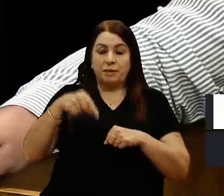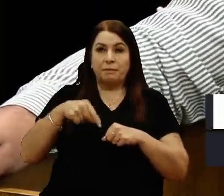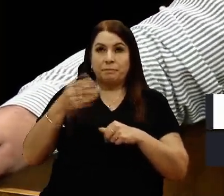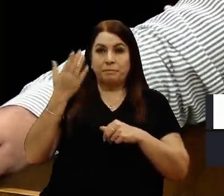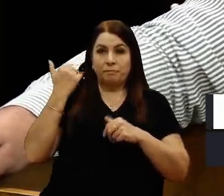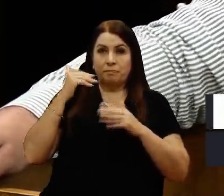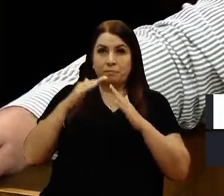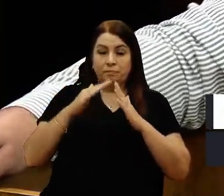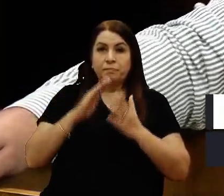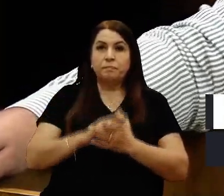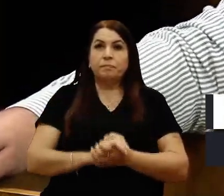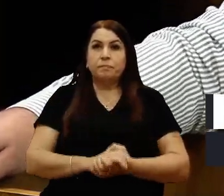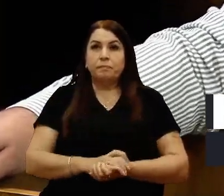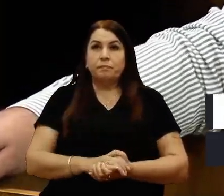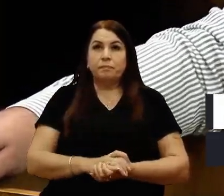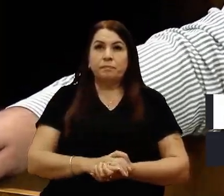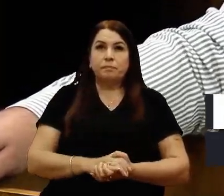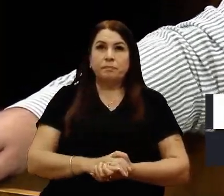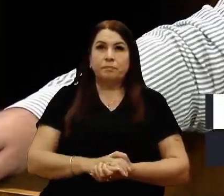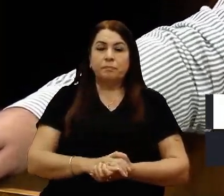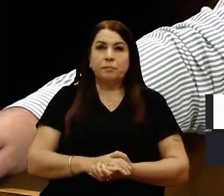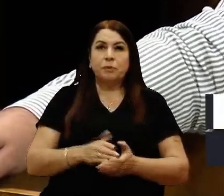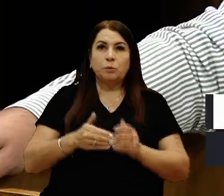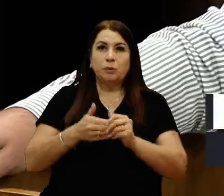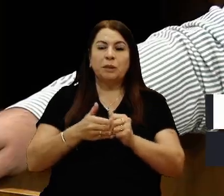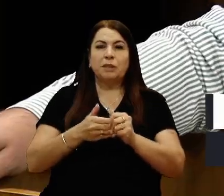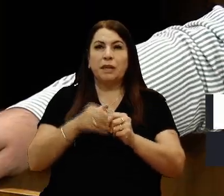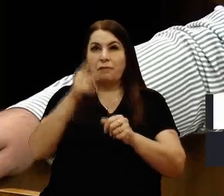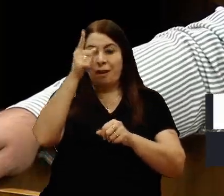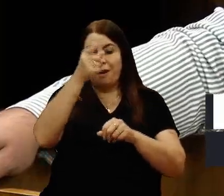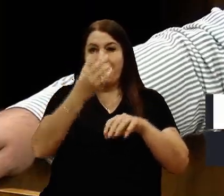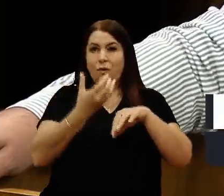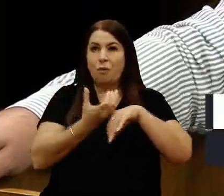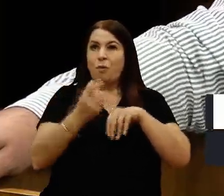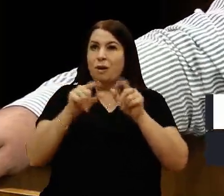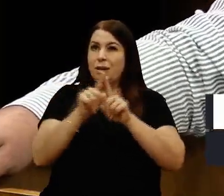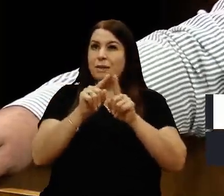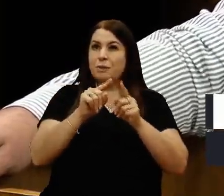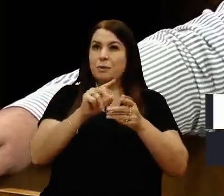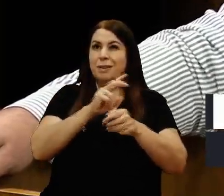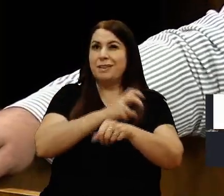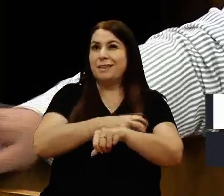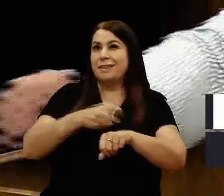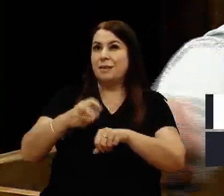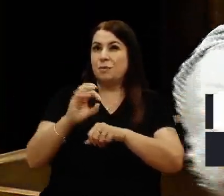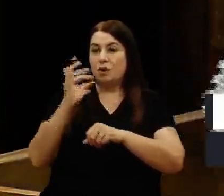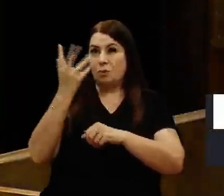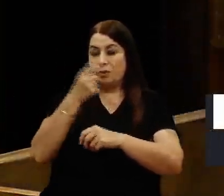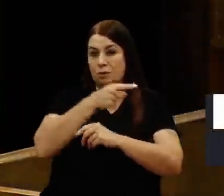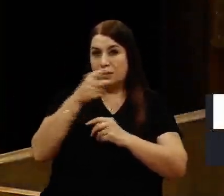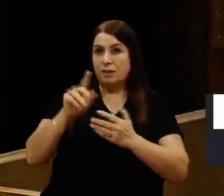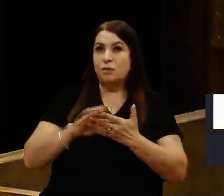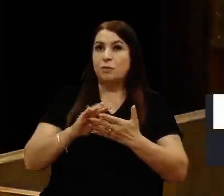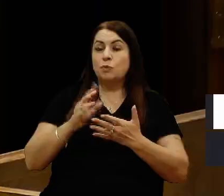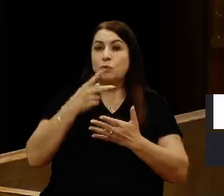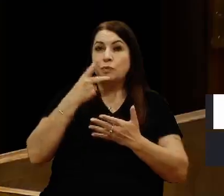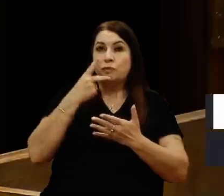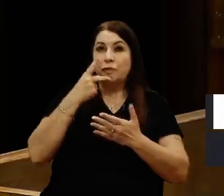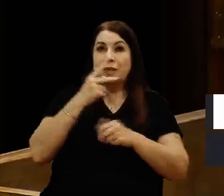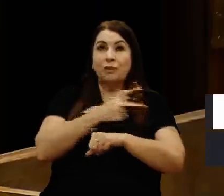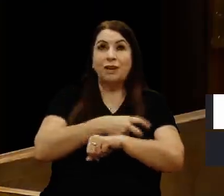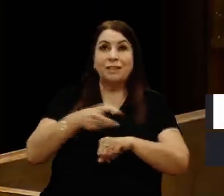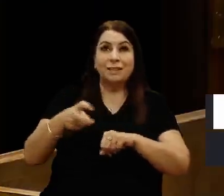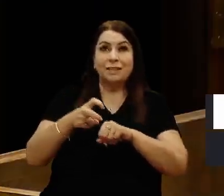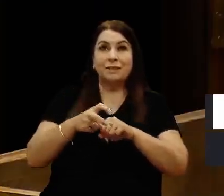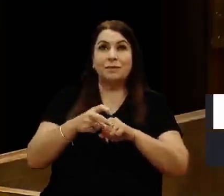casa e acompanhava no Congresso Nacional as cassações que estão acontecendo, e quando nós falamos de cassações